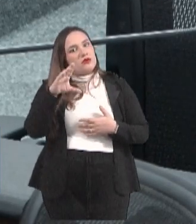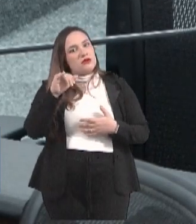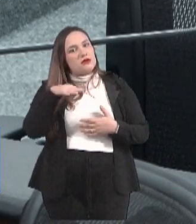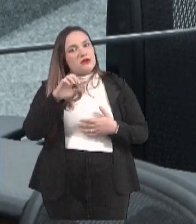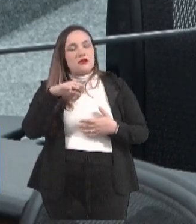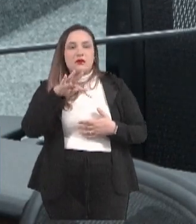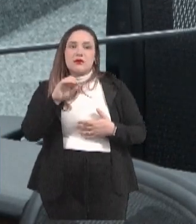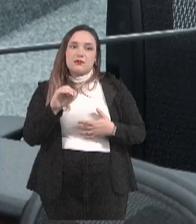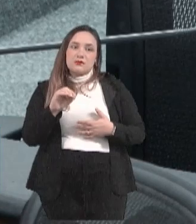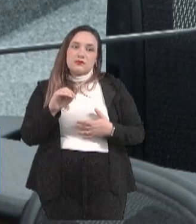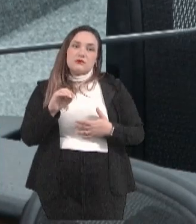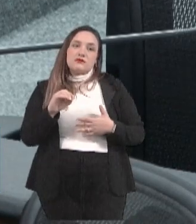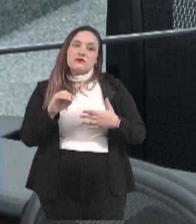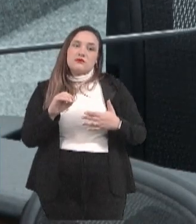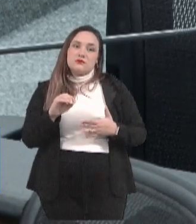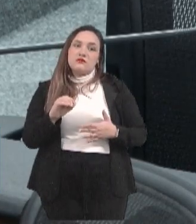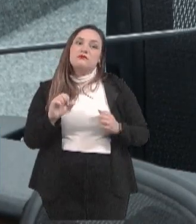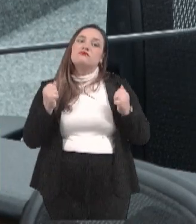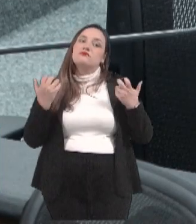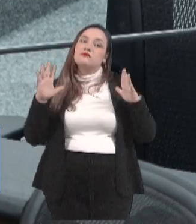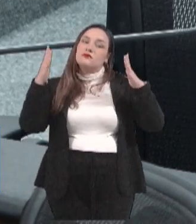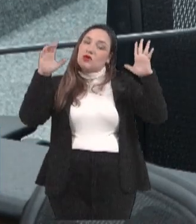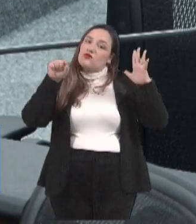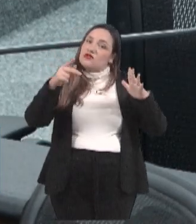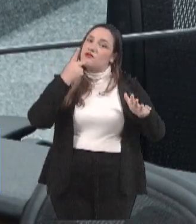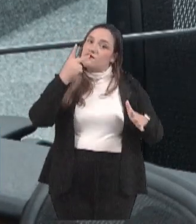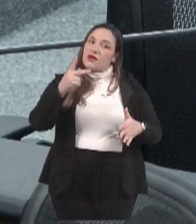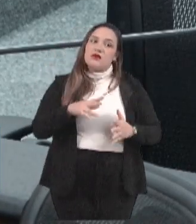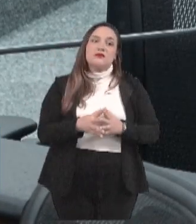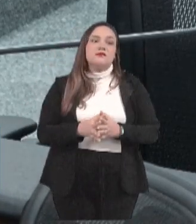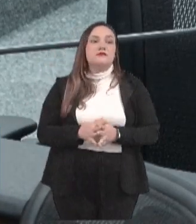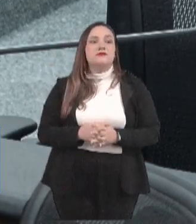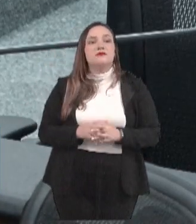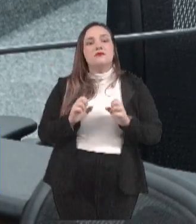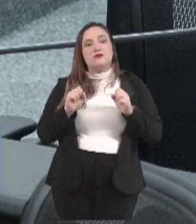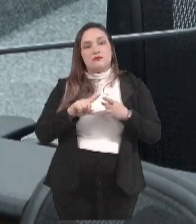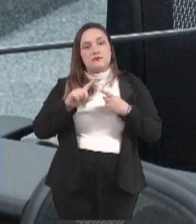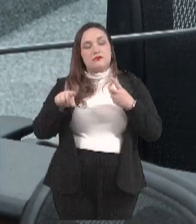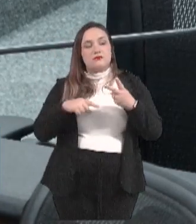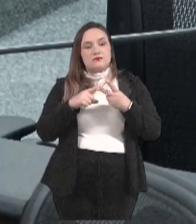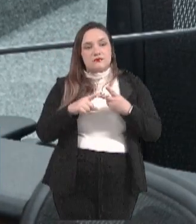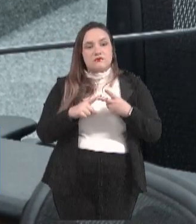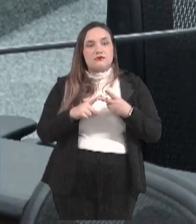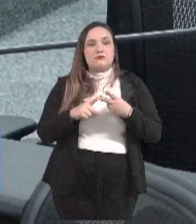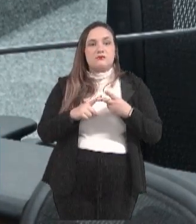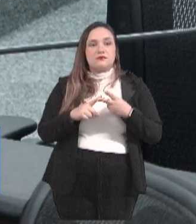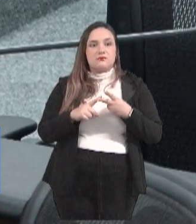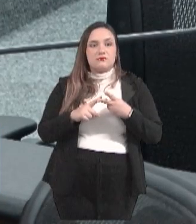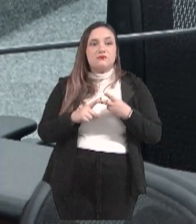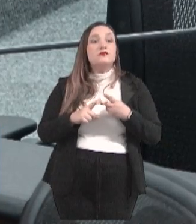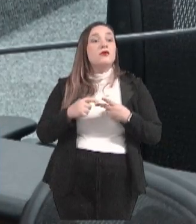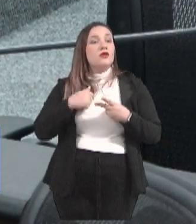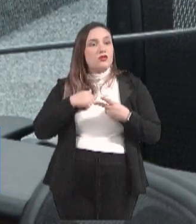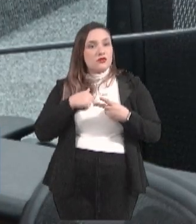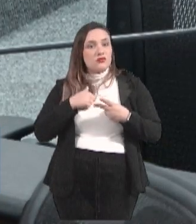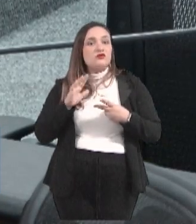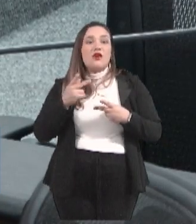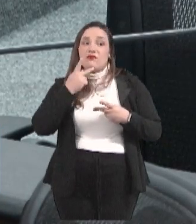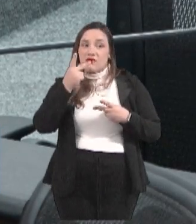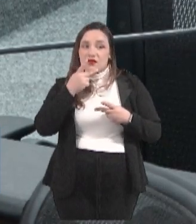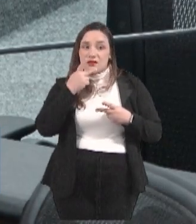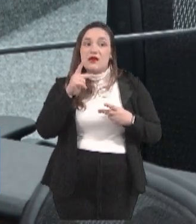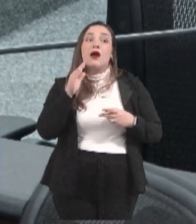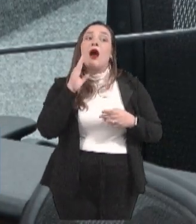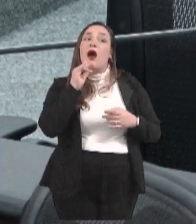pronunciamento absolutamente louvável que faz. Segundo, me comprometi, quero tornar público, inclusive, o presidente da